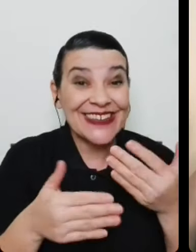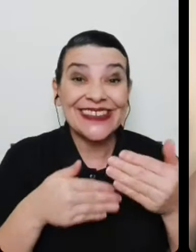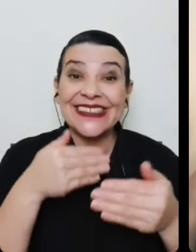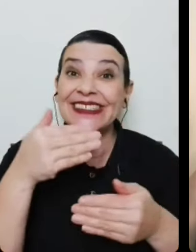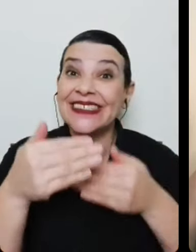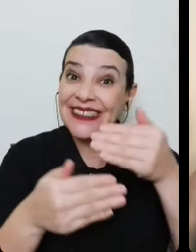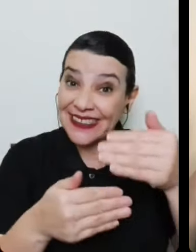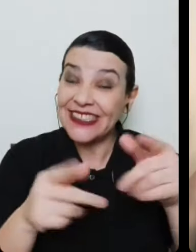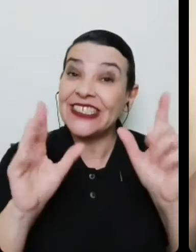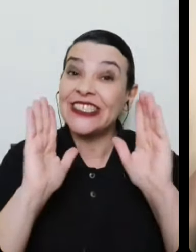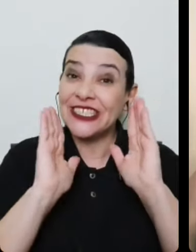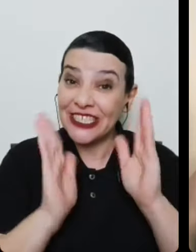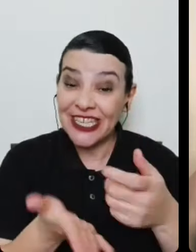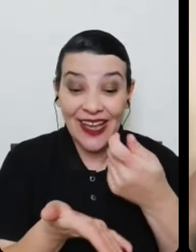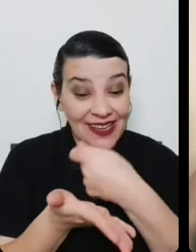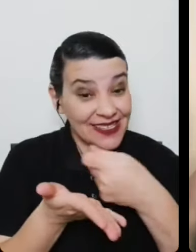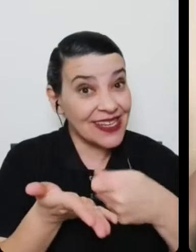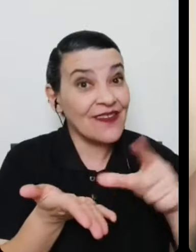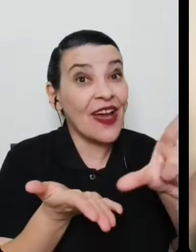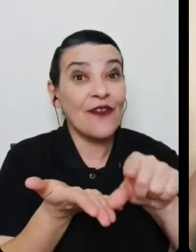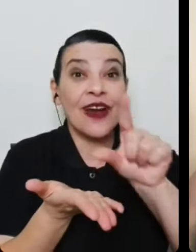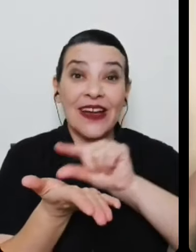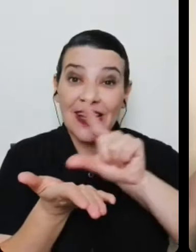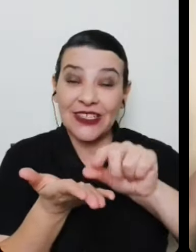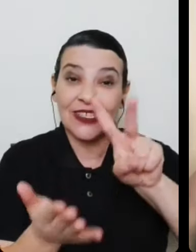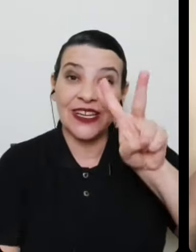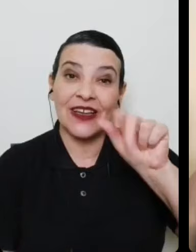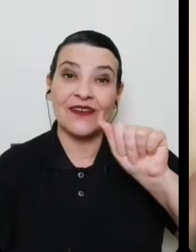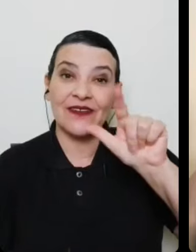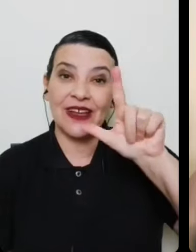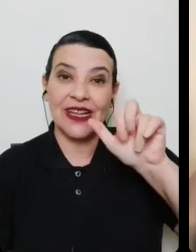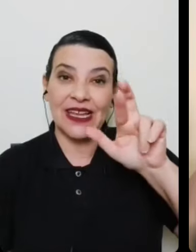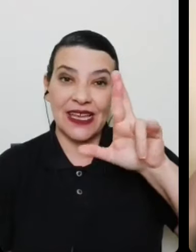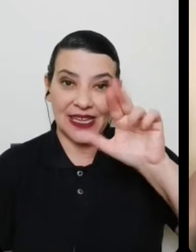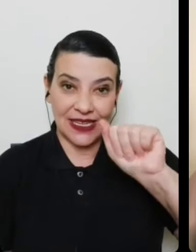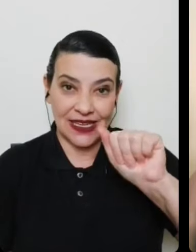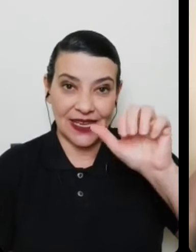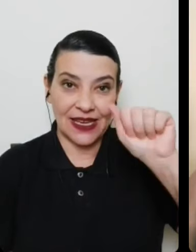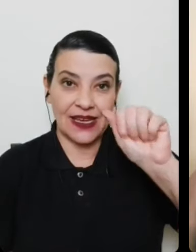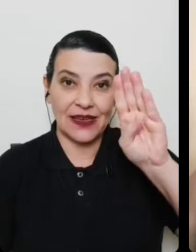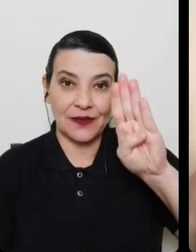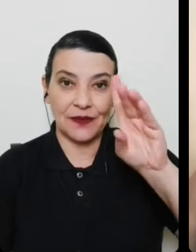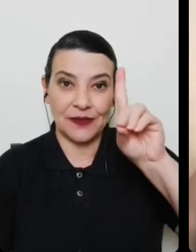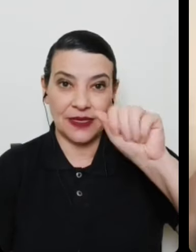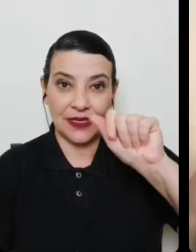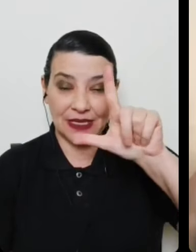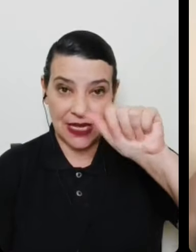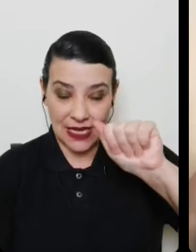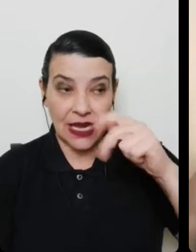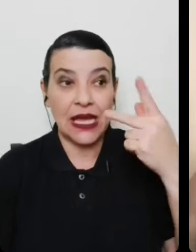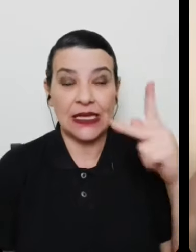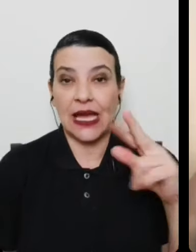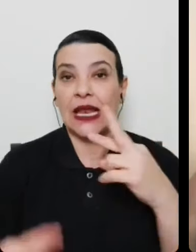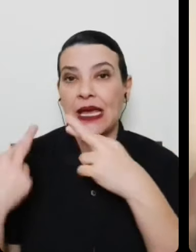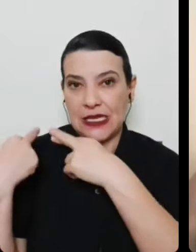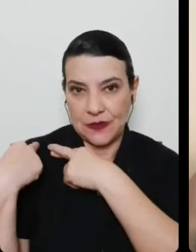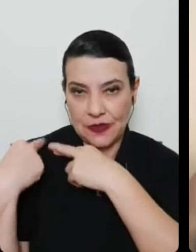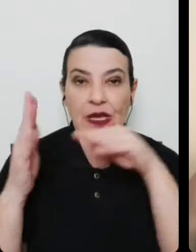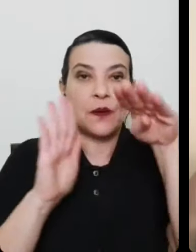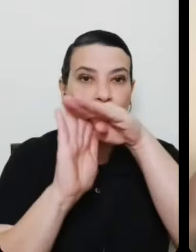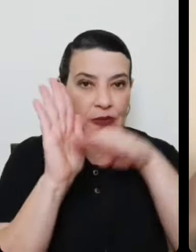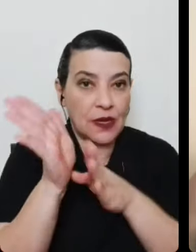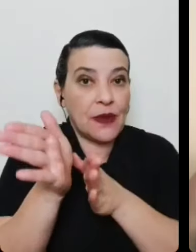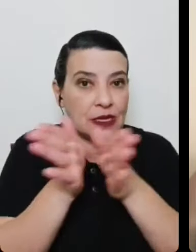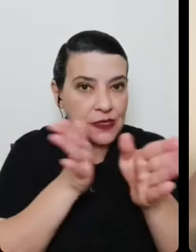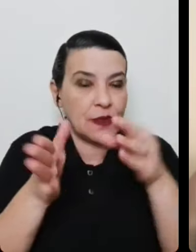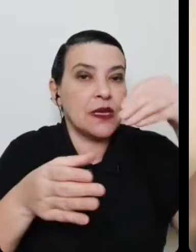um artigo, né, que nós escrevemos, a Valéria Abdala, que era responsável pelo programa de acessibilidade do museu